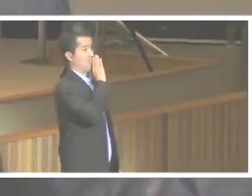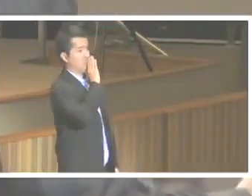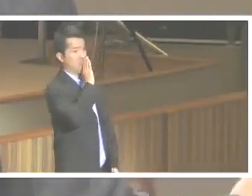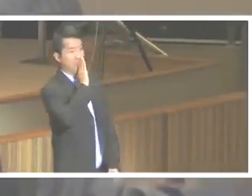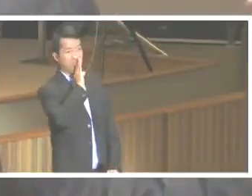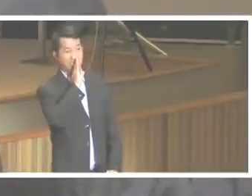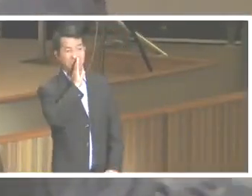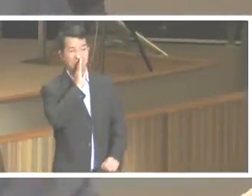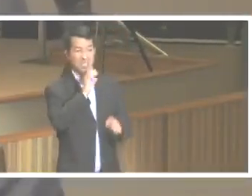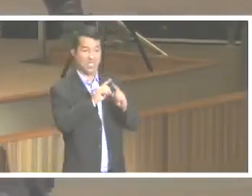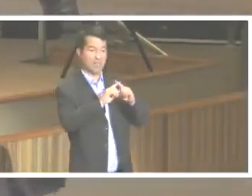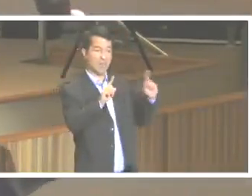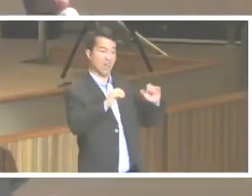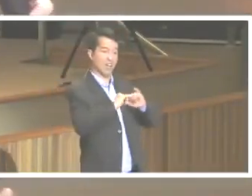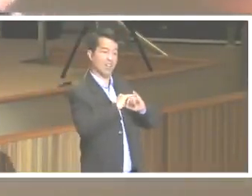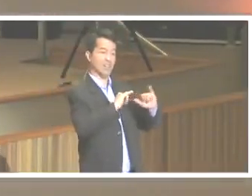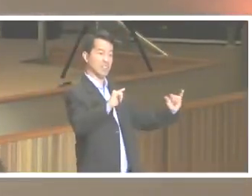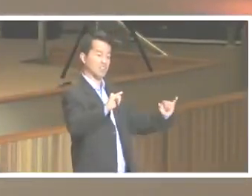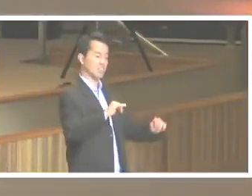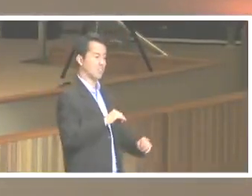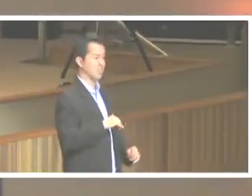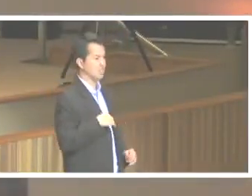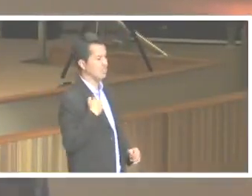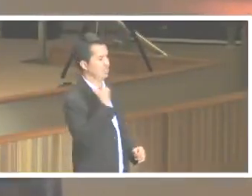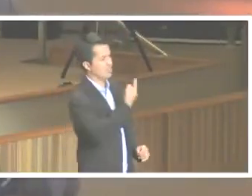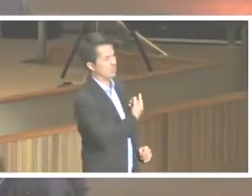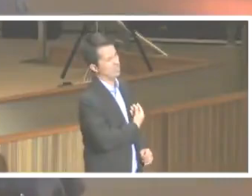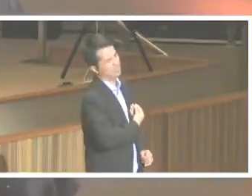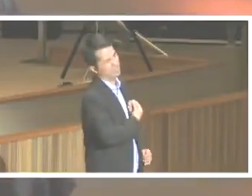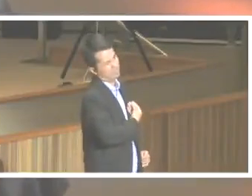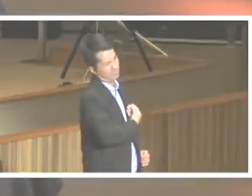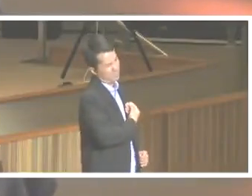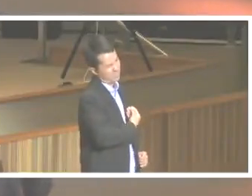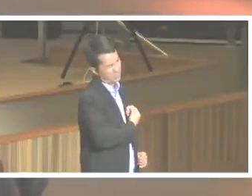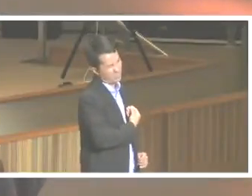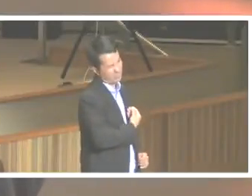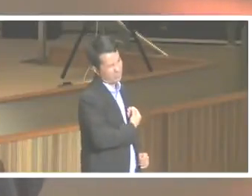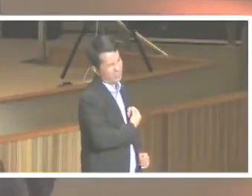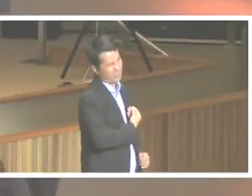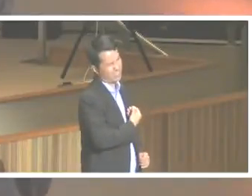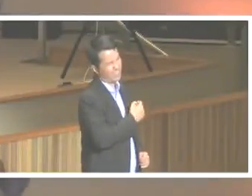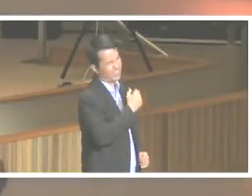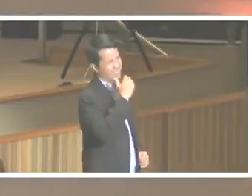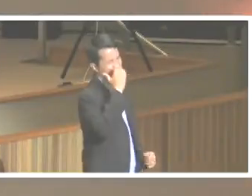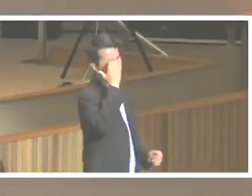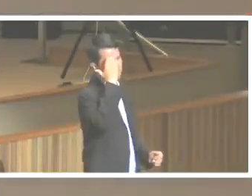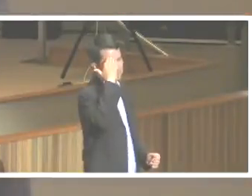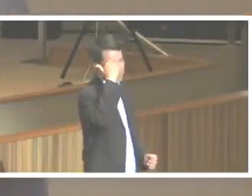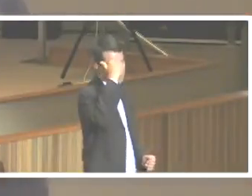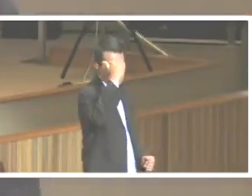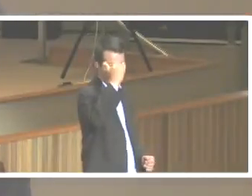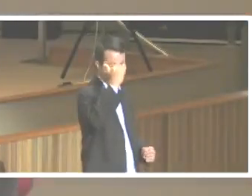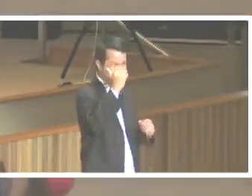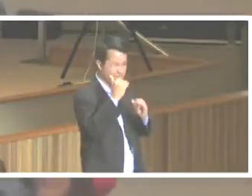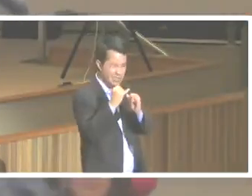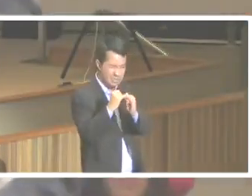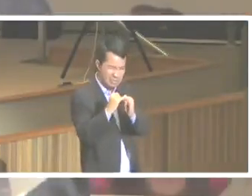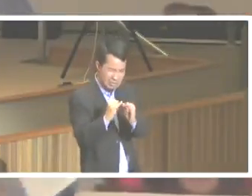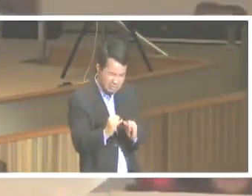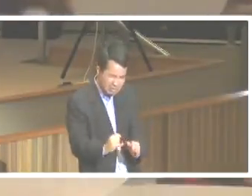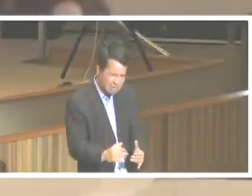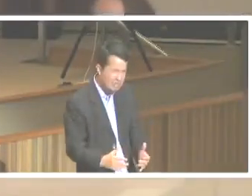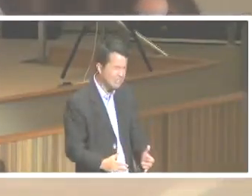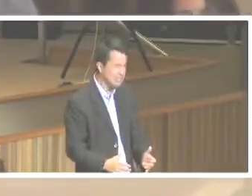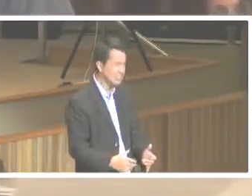preenchem não resolvem porque elas são pequenos deuses deuzinho os pequeninos que não podem